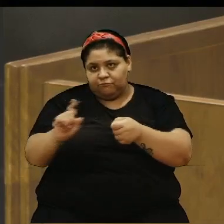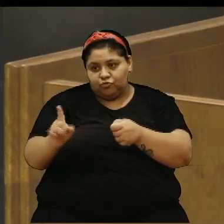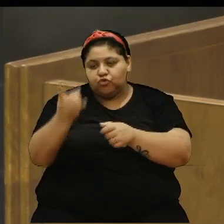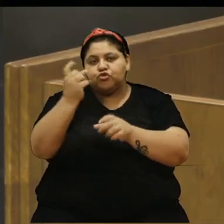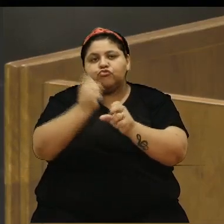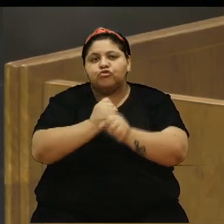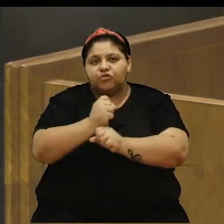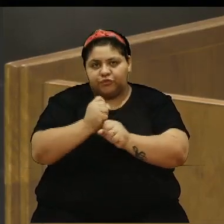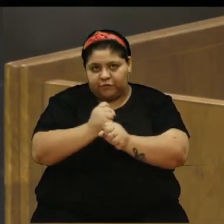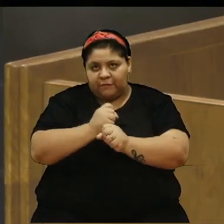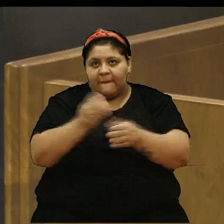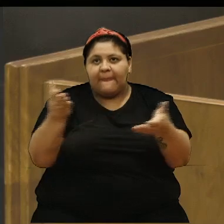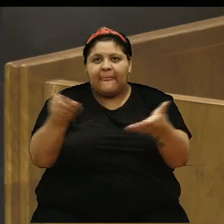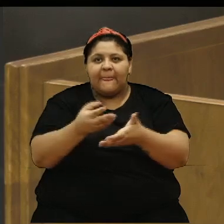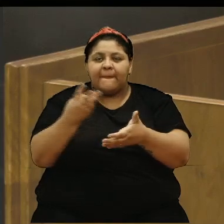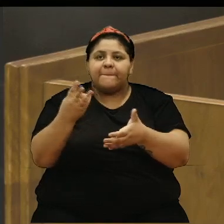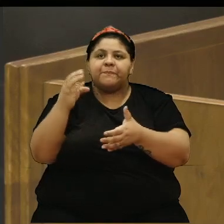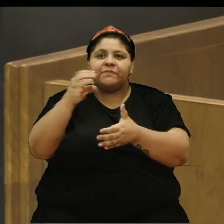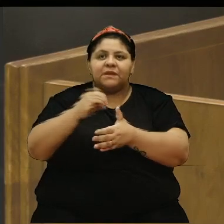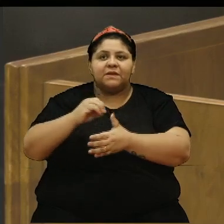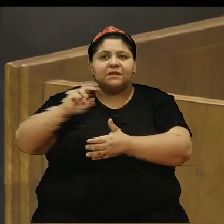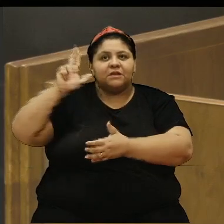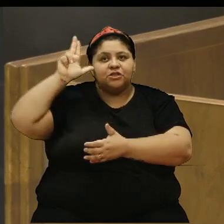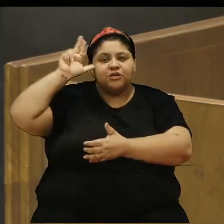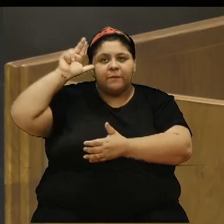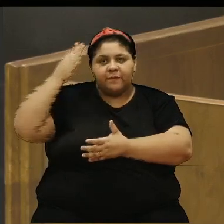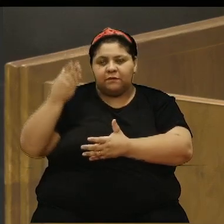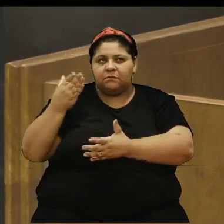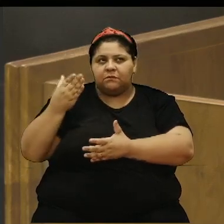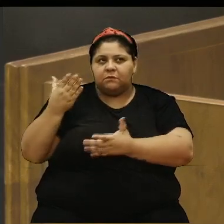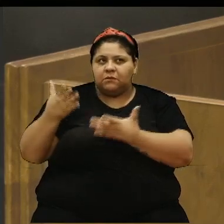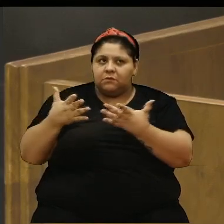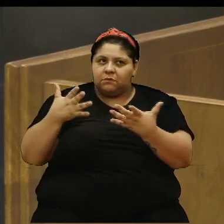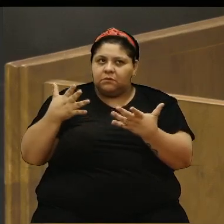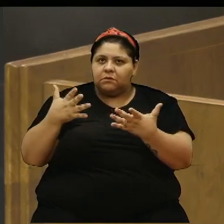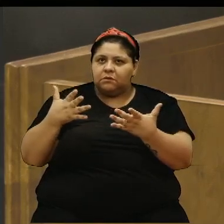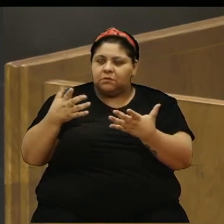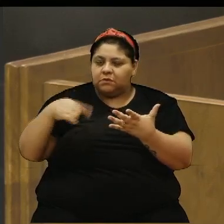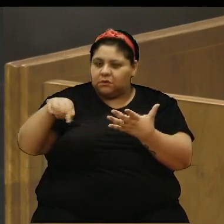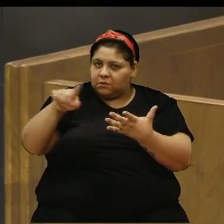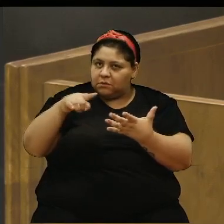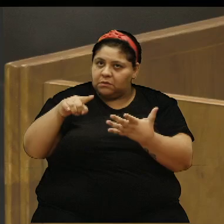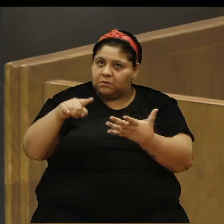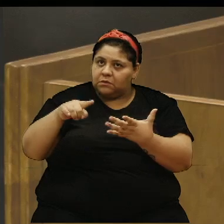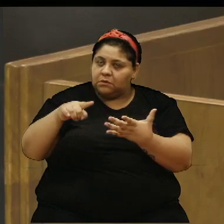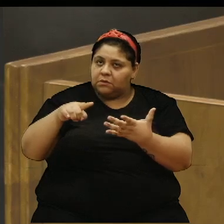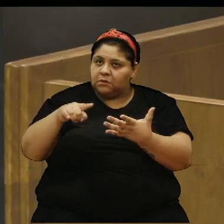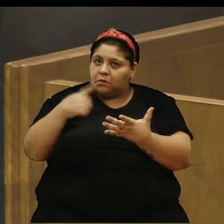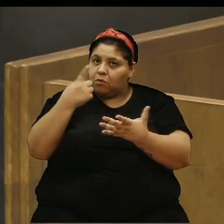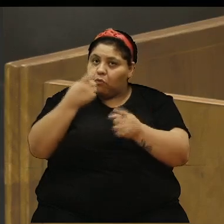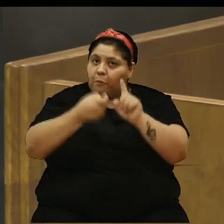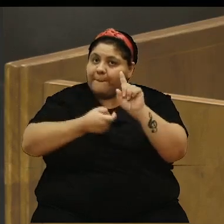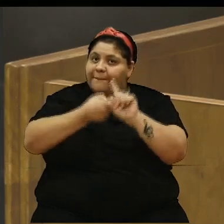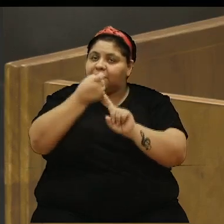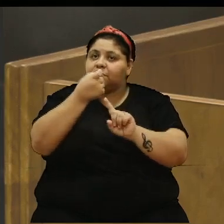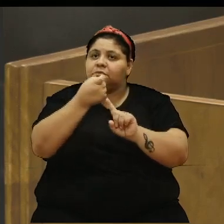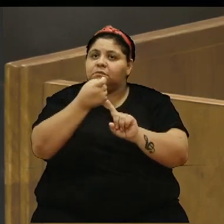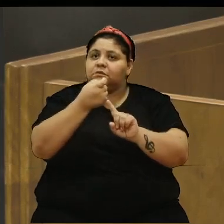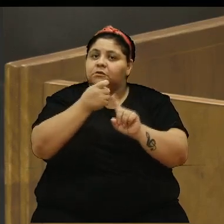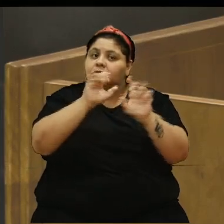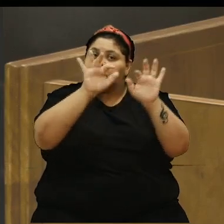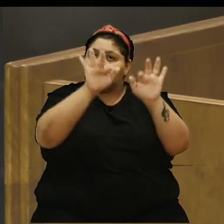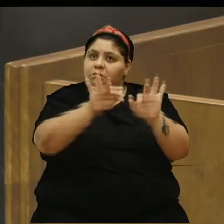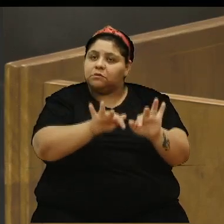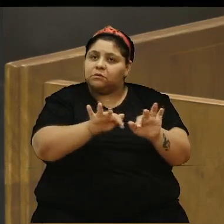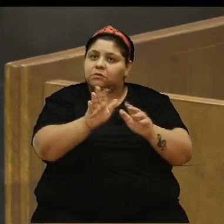anos. Hoje é 30 de abril, ou seja, a gente está há exato um mês para o encerramento